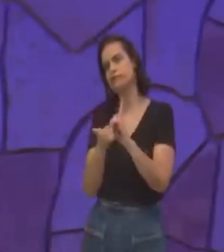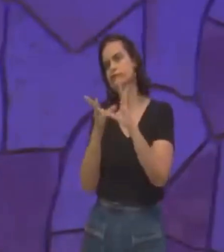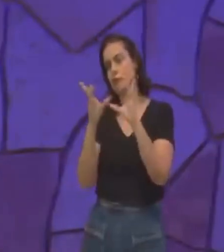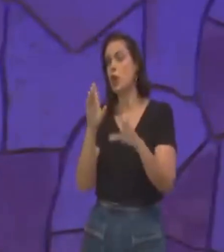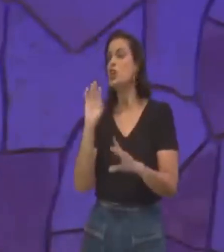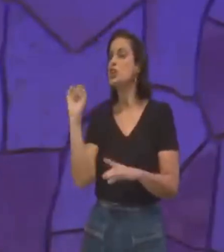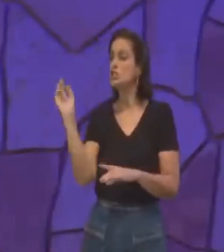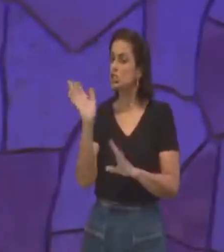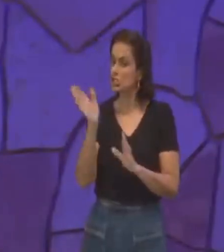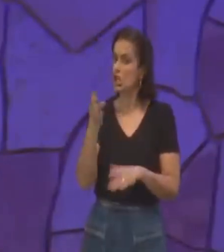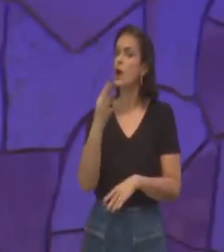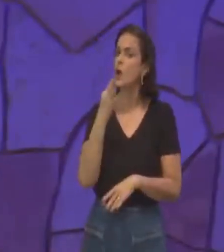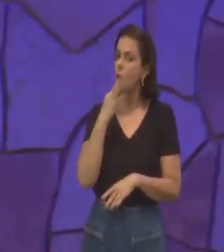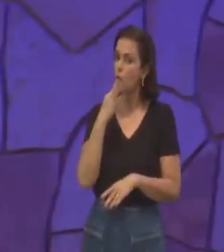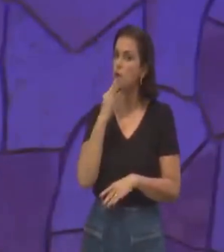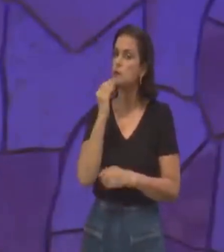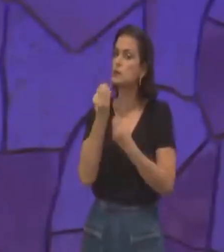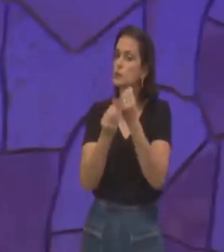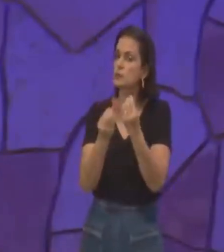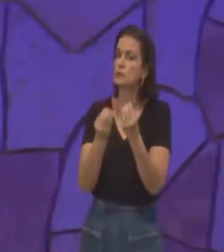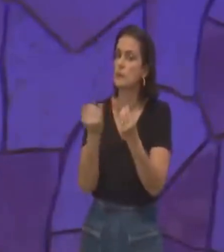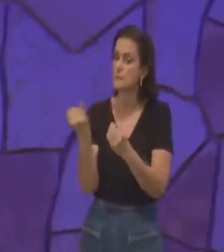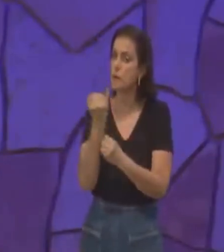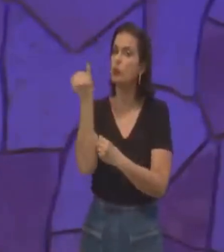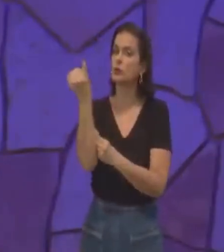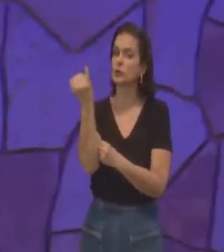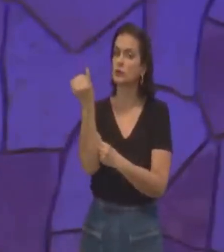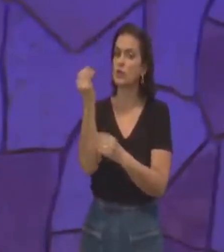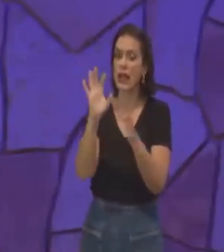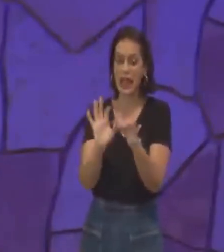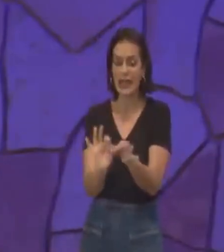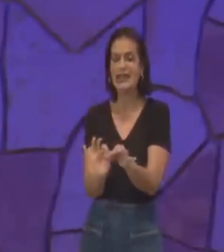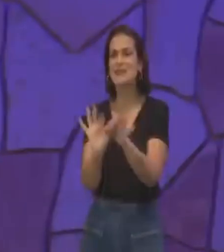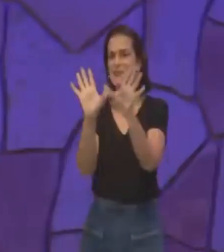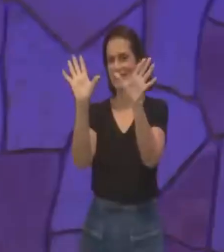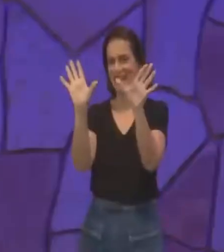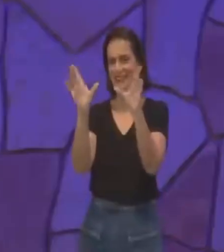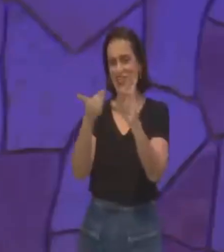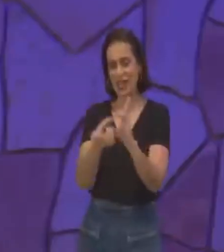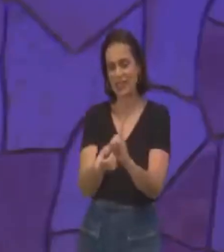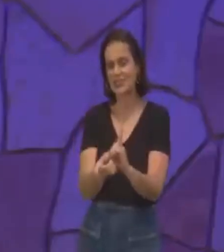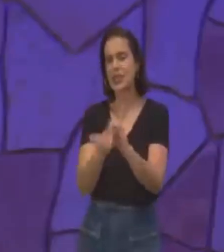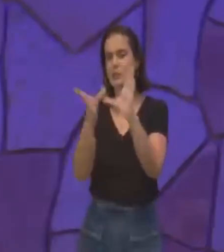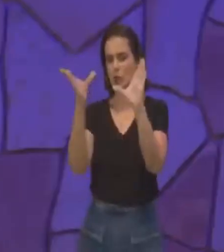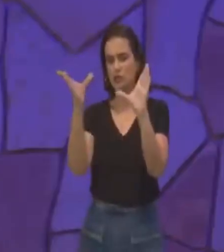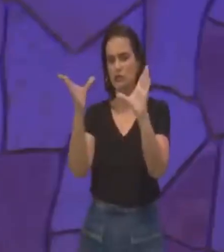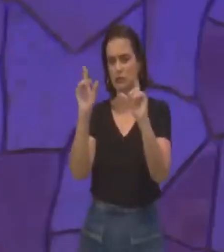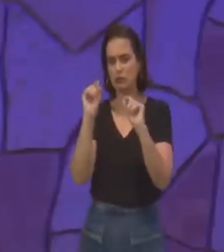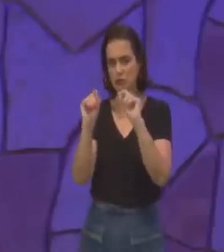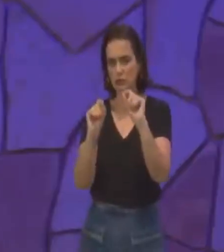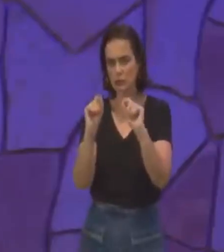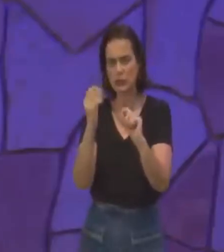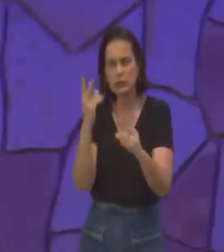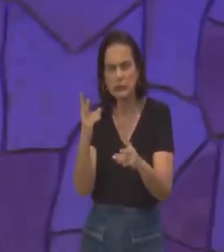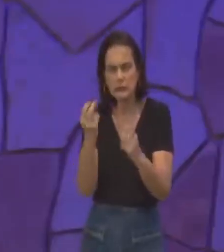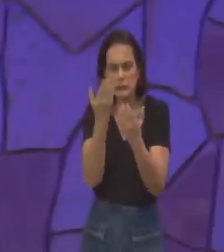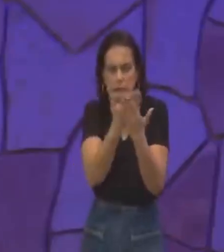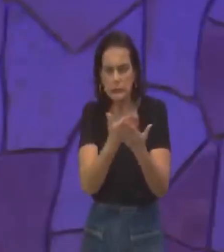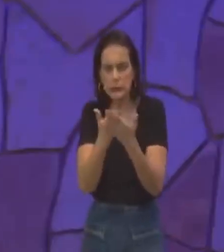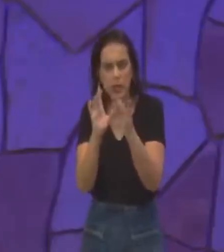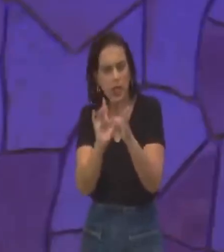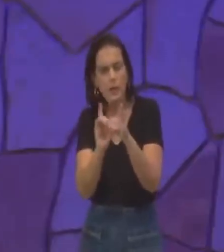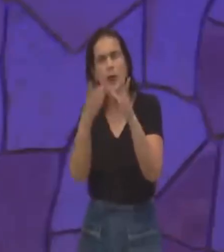bem, mas isso é um princípio importante para nós, que dá às pessoas, juntamente com a liberdade